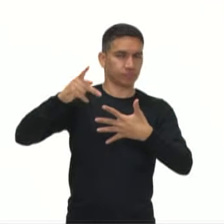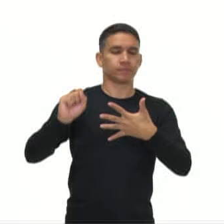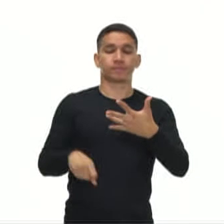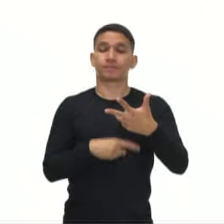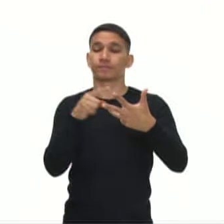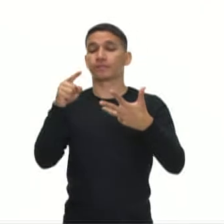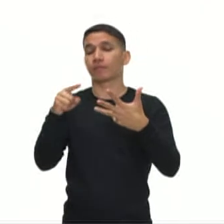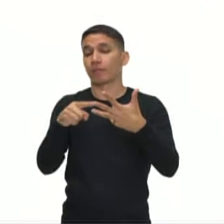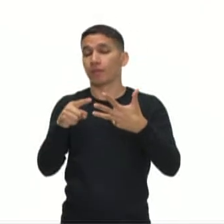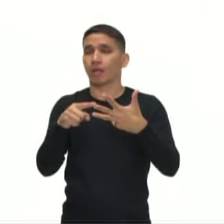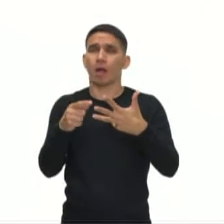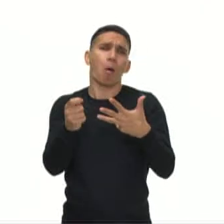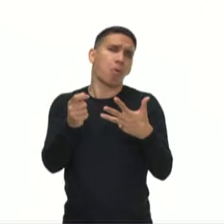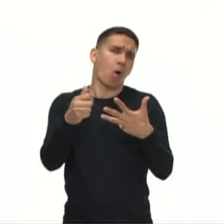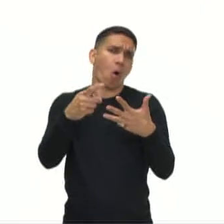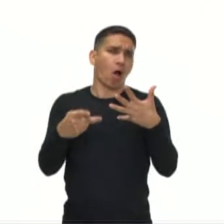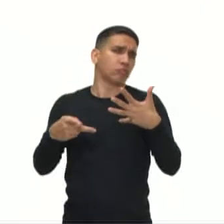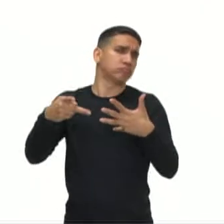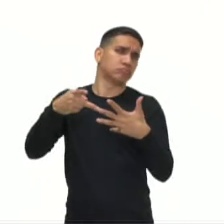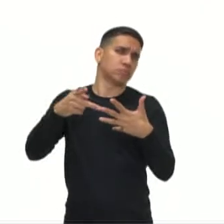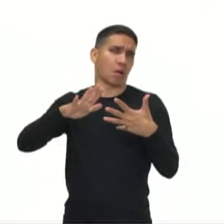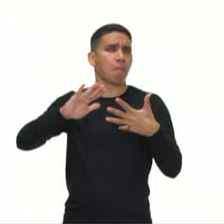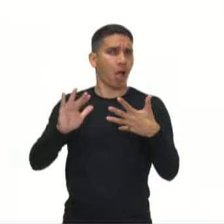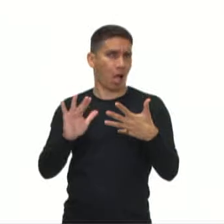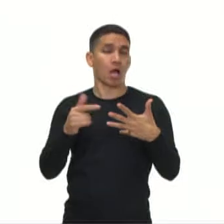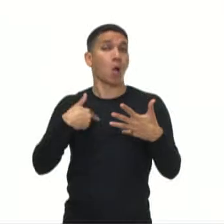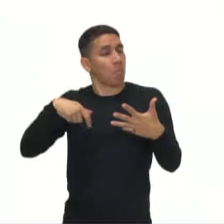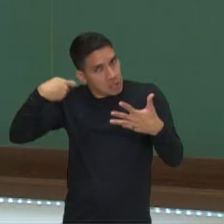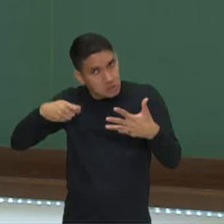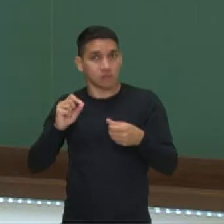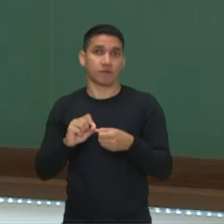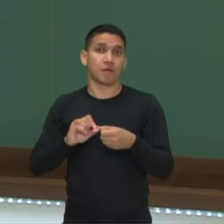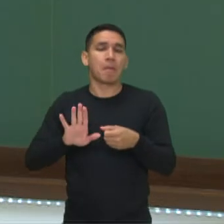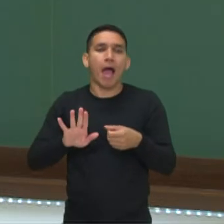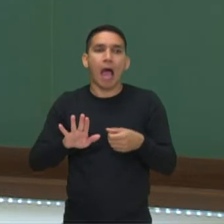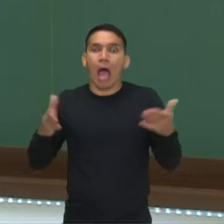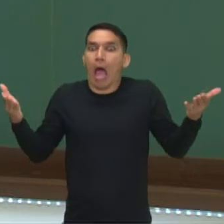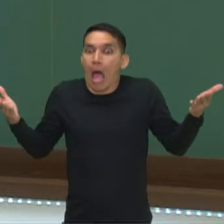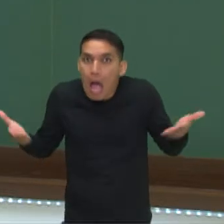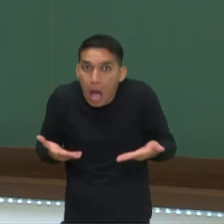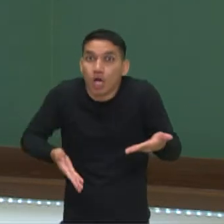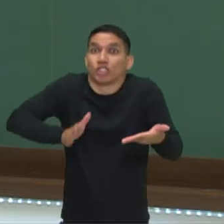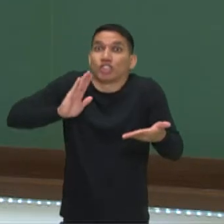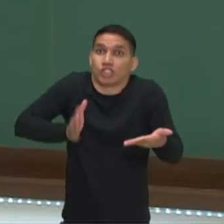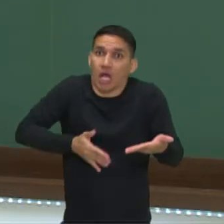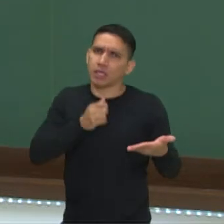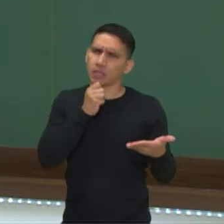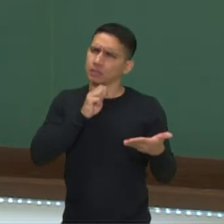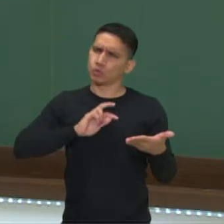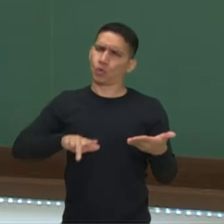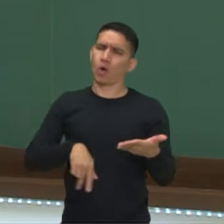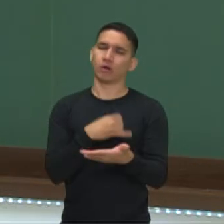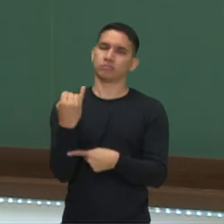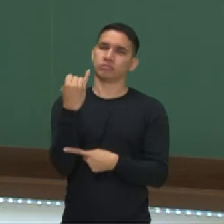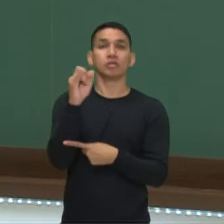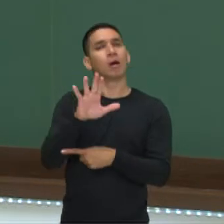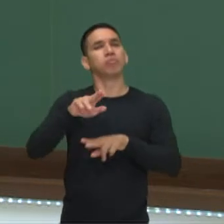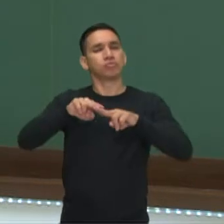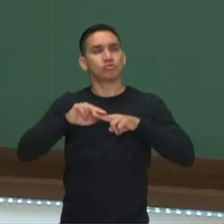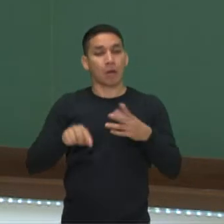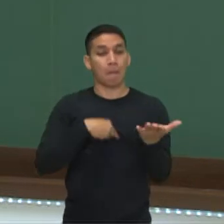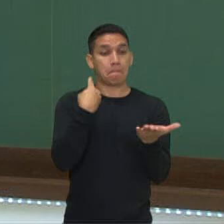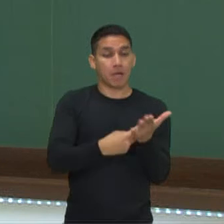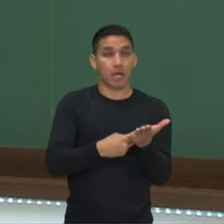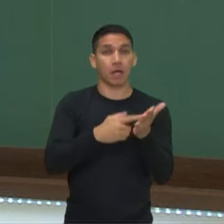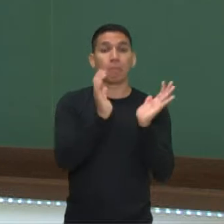pouca prioridade. Aquela, né, eu preciso fazer, mas ela não é tão necessária, tão importante. Então aí a gente vai estabelecendo